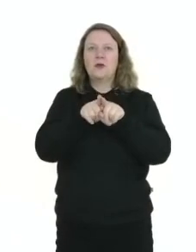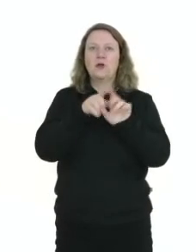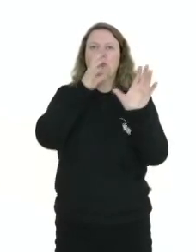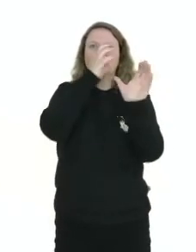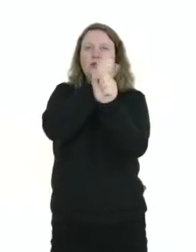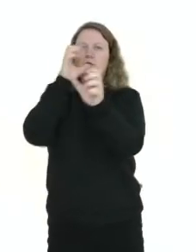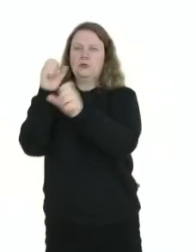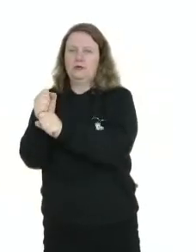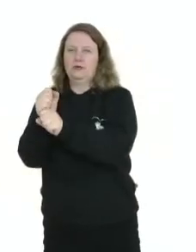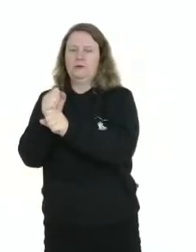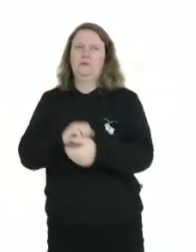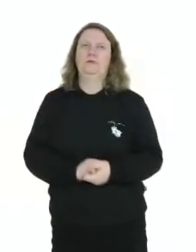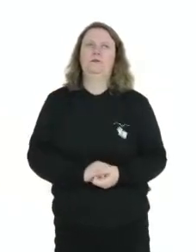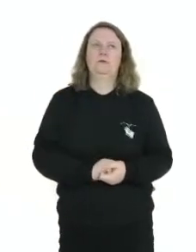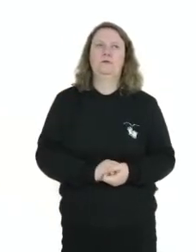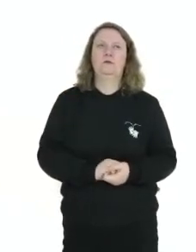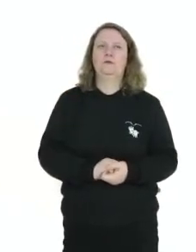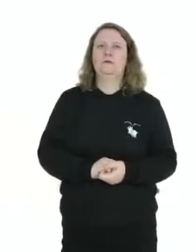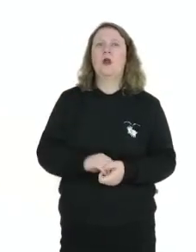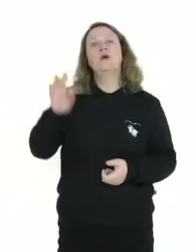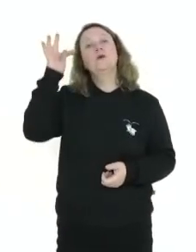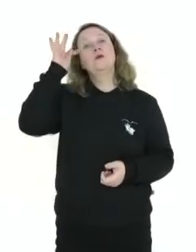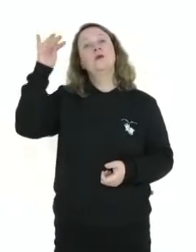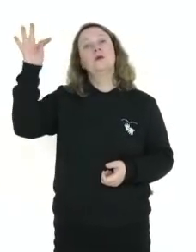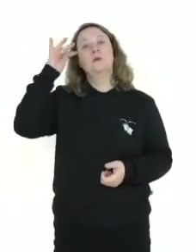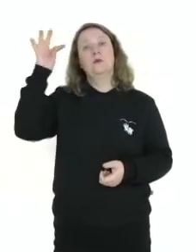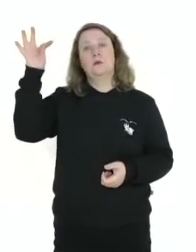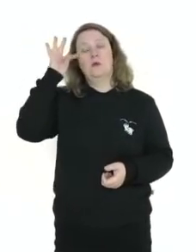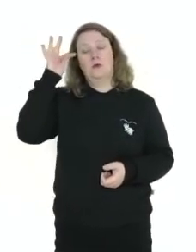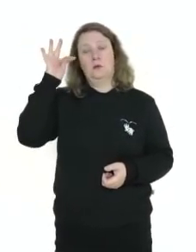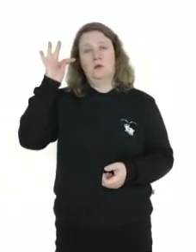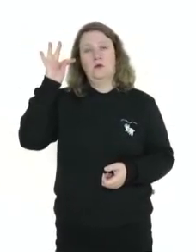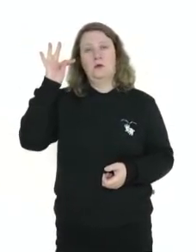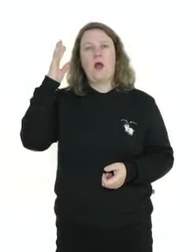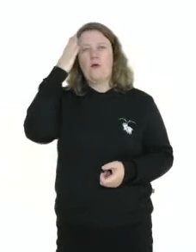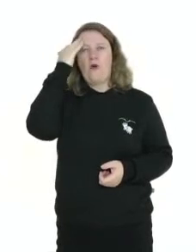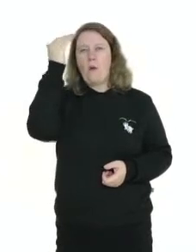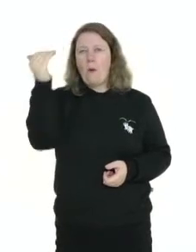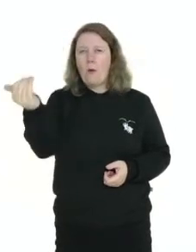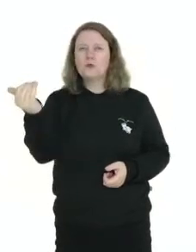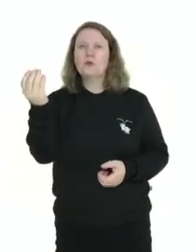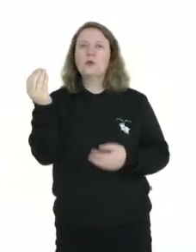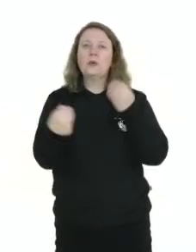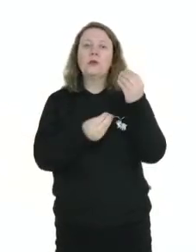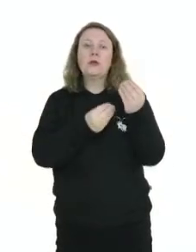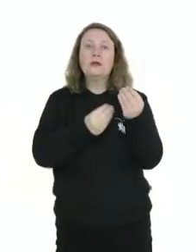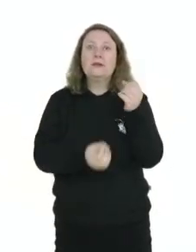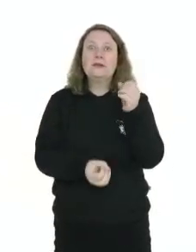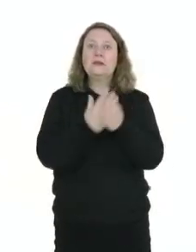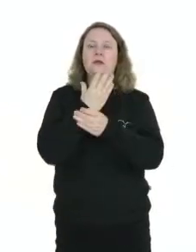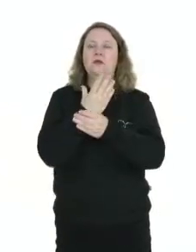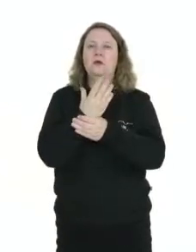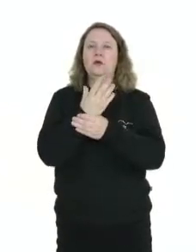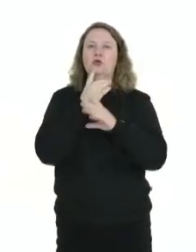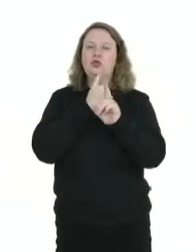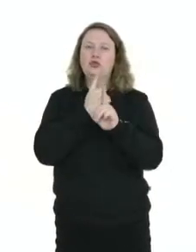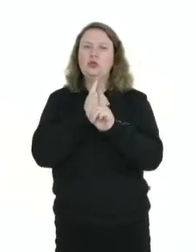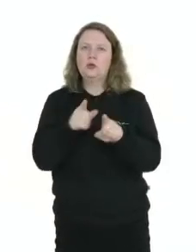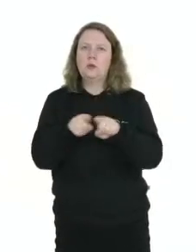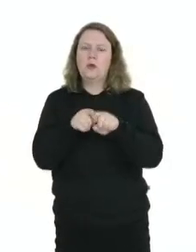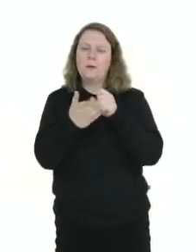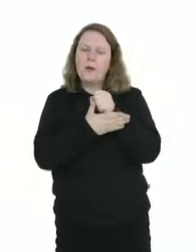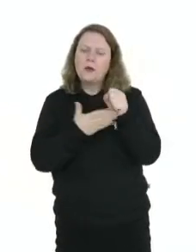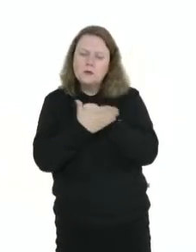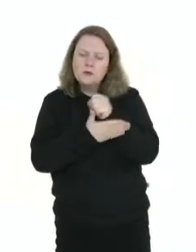dois. Teorema de Pitágoras. Para a formação do seu famoso teorema, é possível que Pitágoras e seus discípulos tenham se baseado em